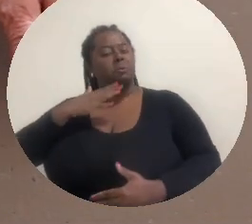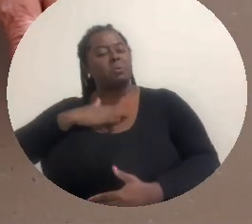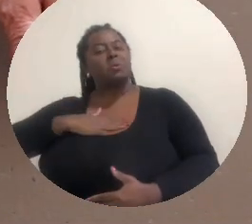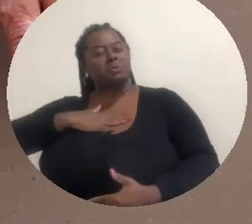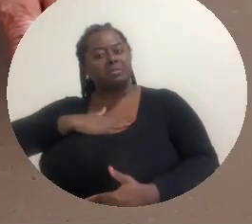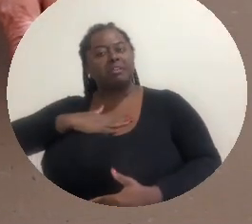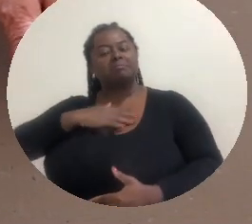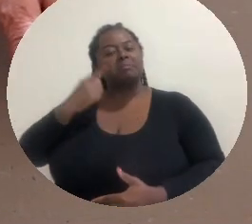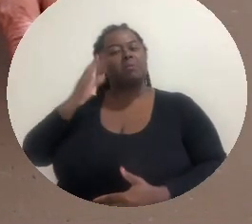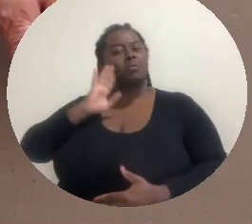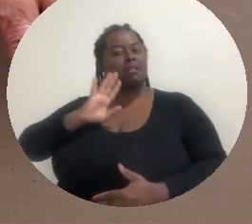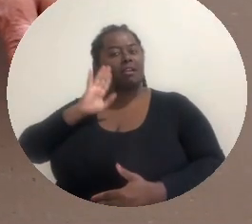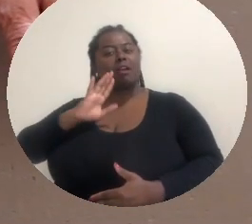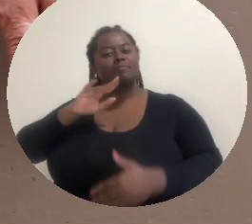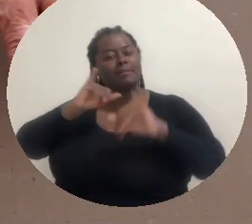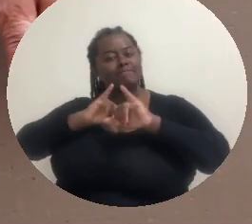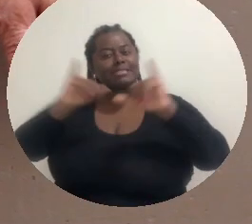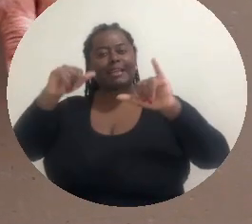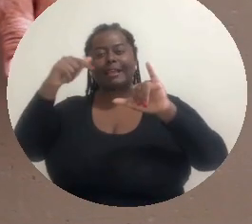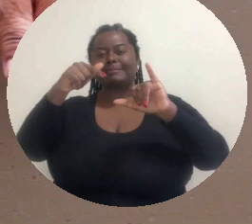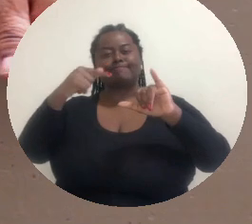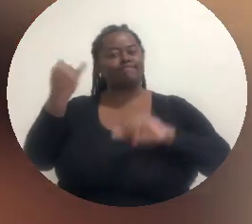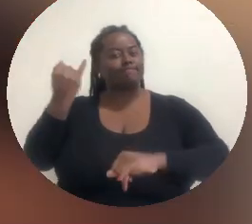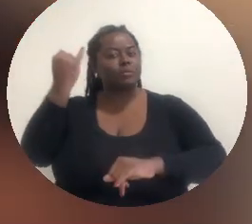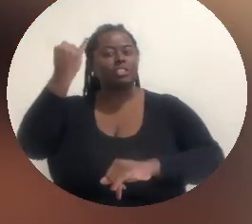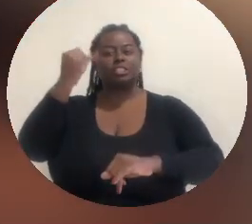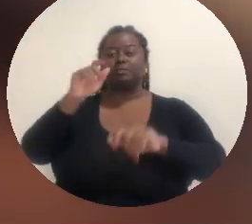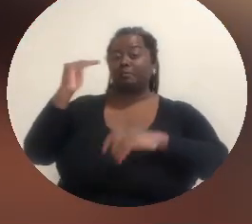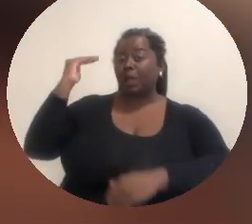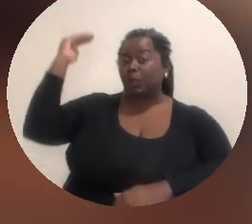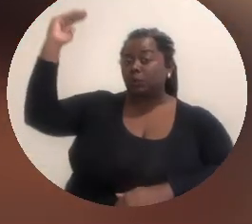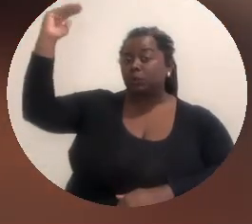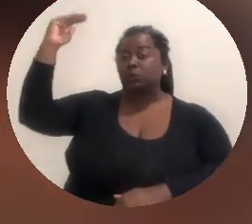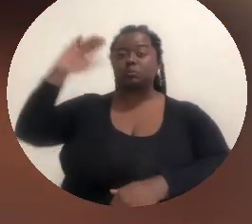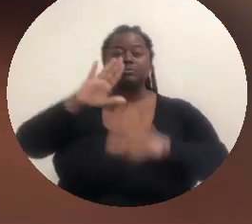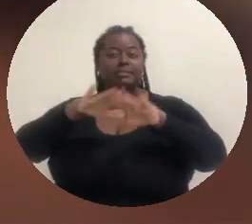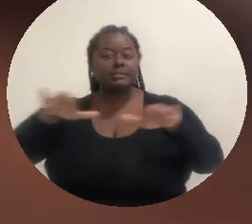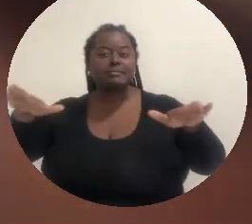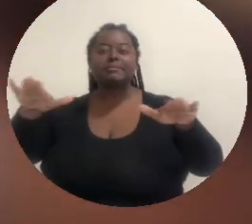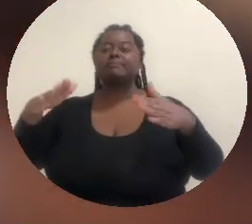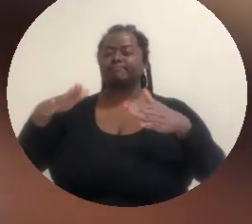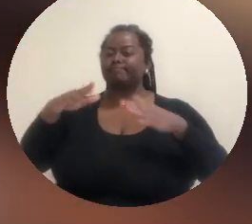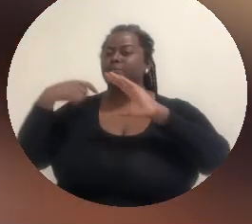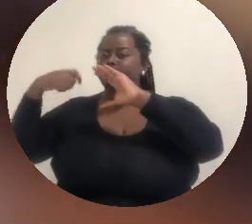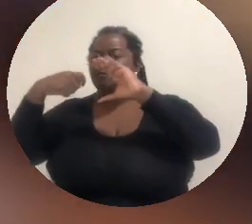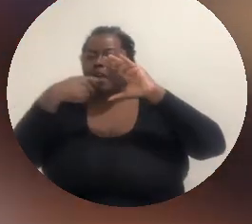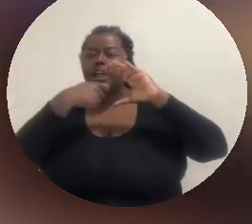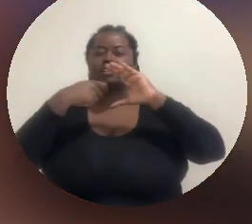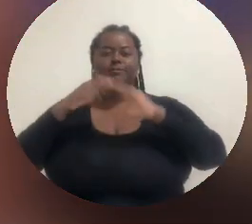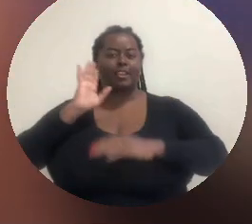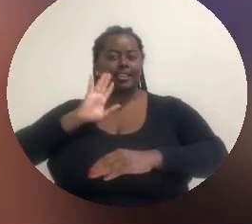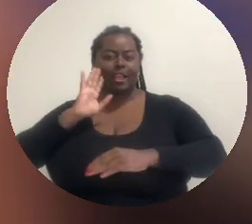uma mensagem muito positiva para os adultos e crianças. A filmagem foi legal, todo mundo se empenhou.